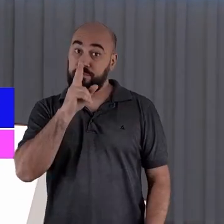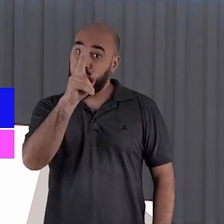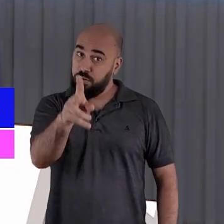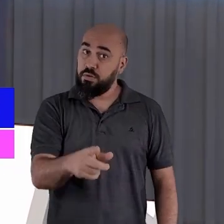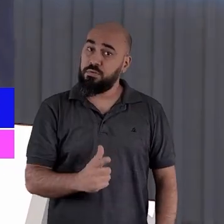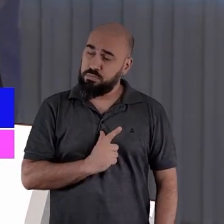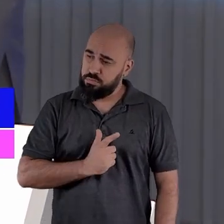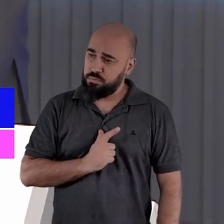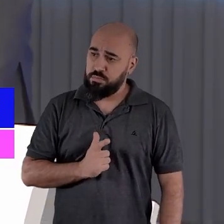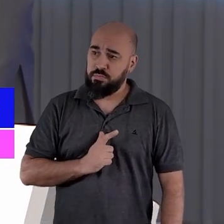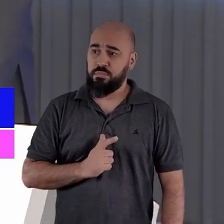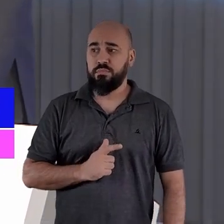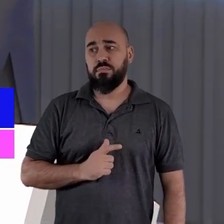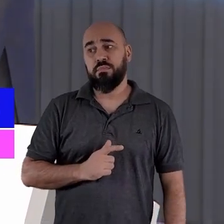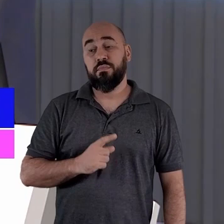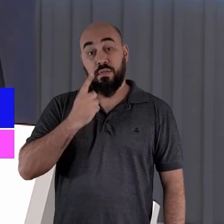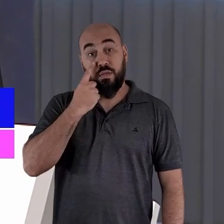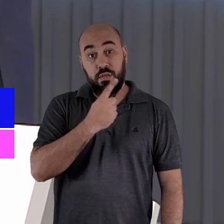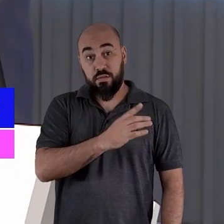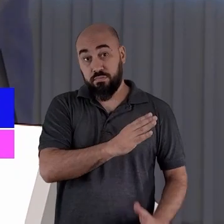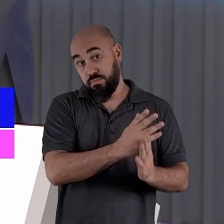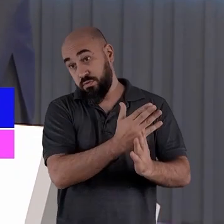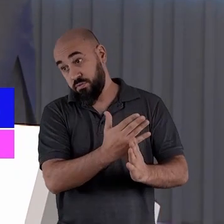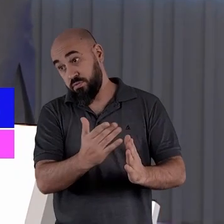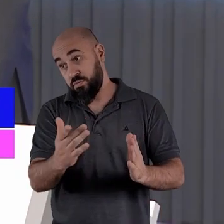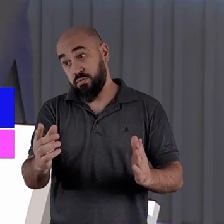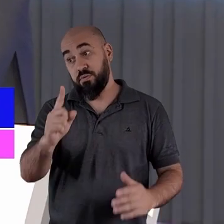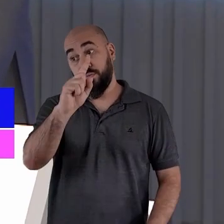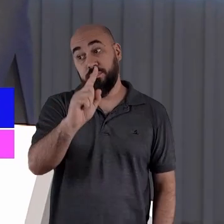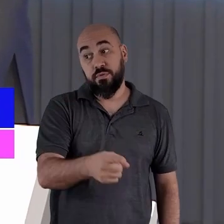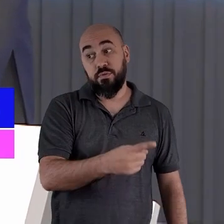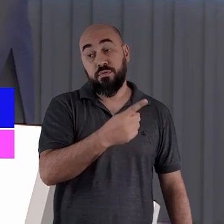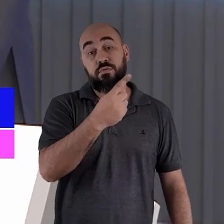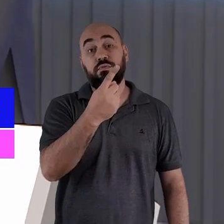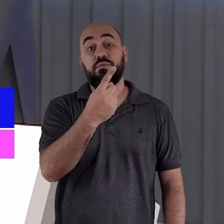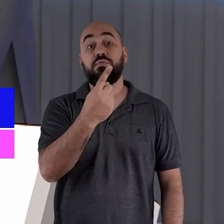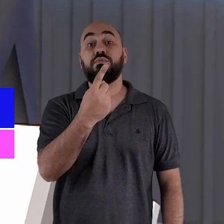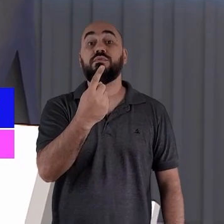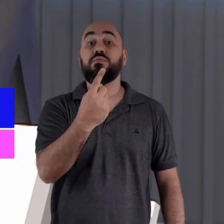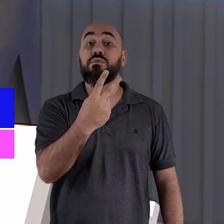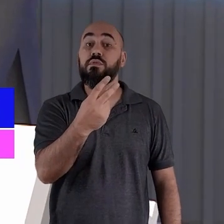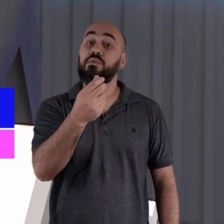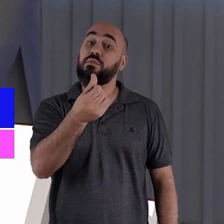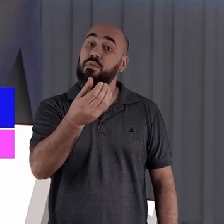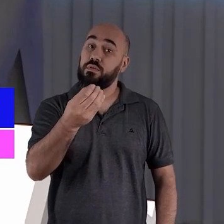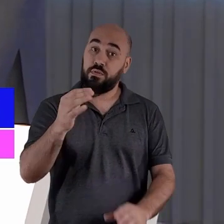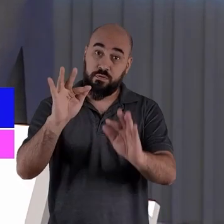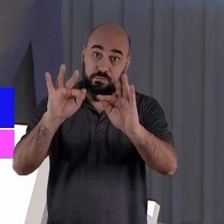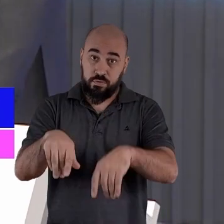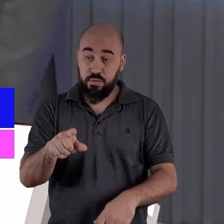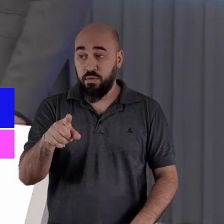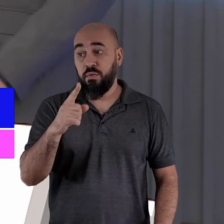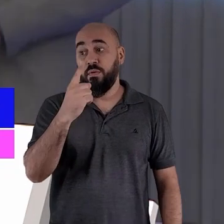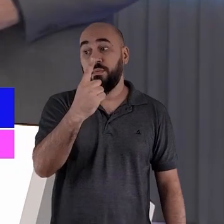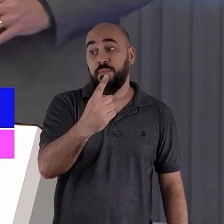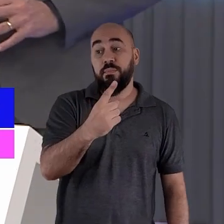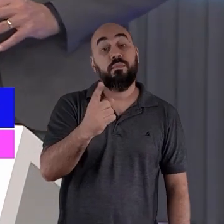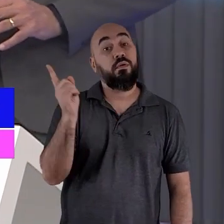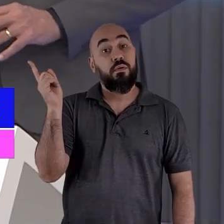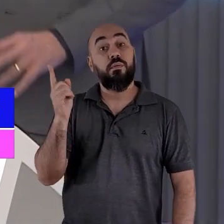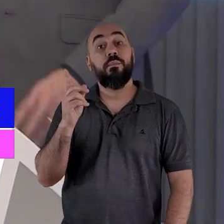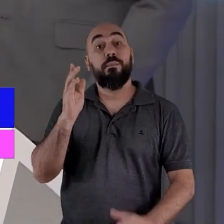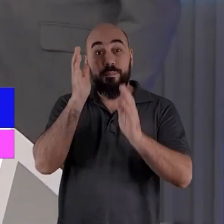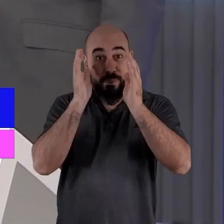538, nós vamos fazer a conta dos 1260 e vamos chegar até o ano 1798, quando o Papa Pio VI